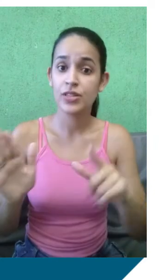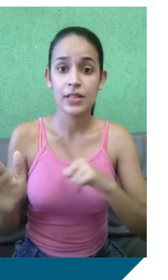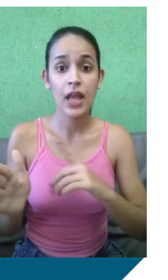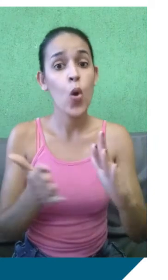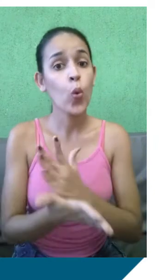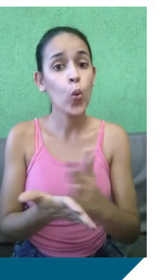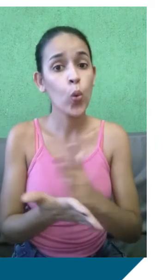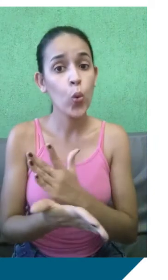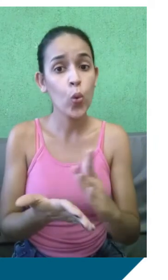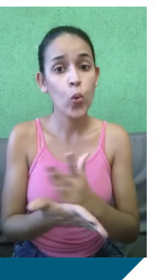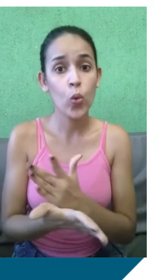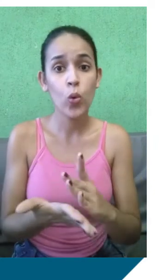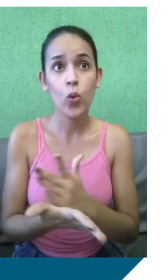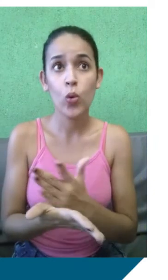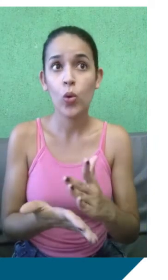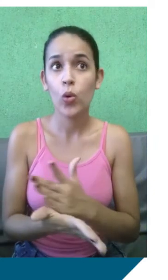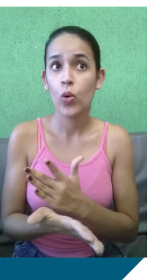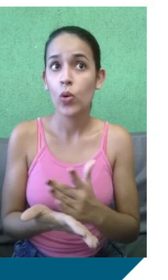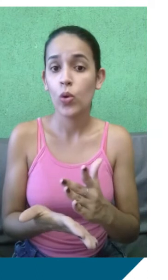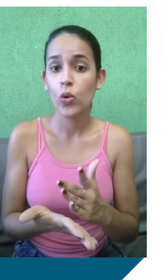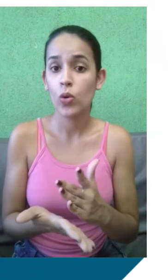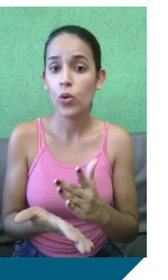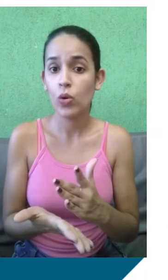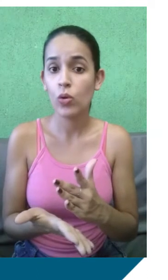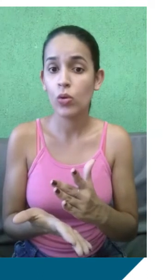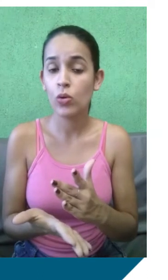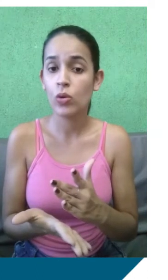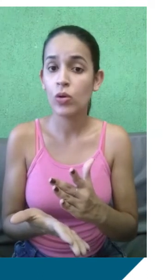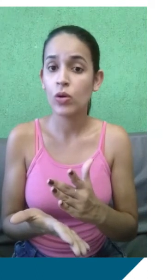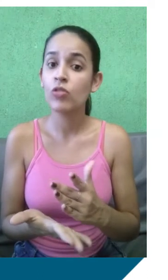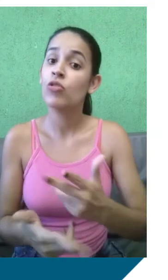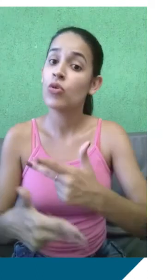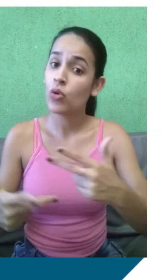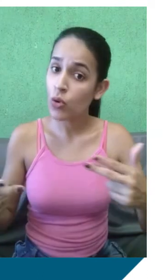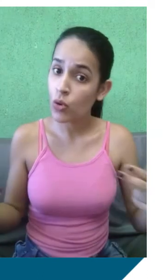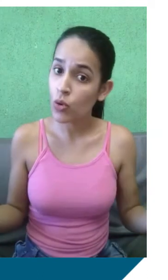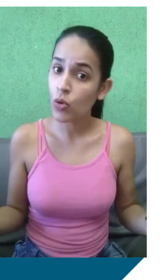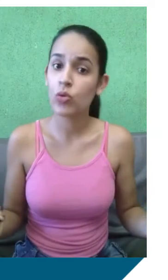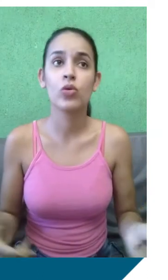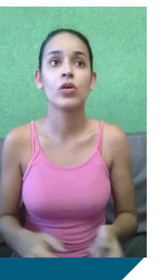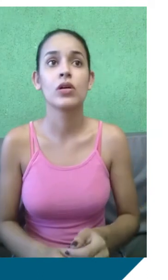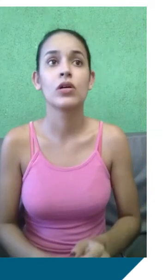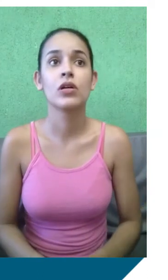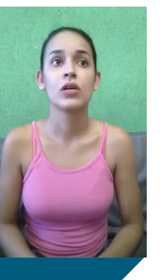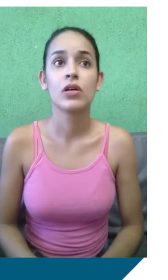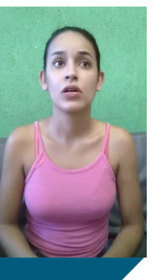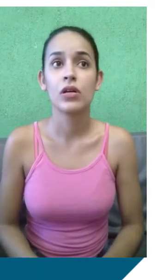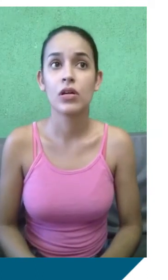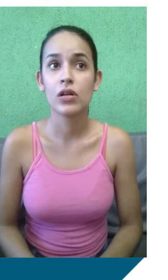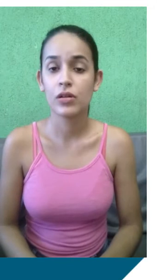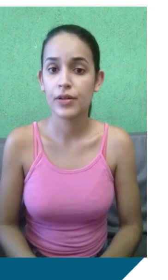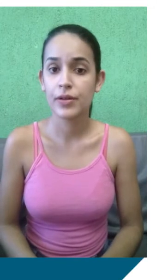texto serem apresentadas algumas características dos álbuns que compõem o disco, essa também não é a sua